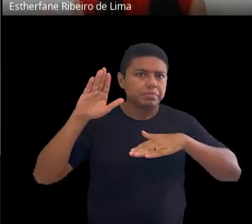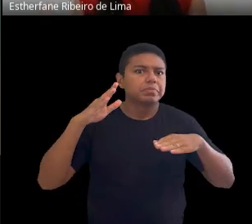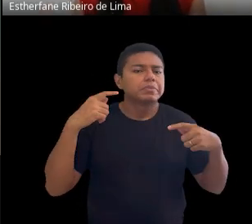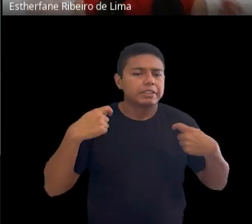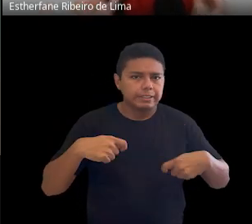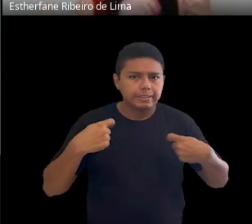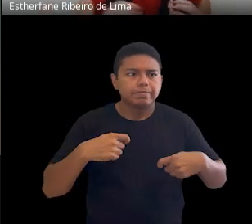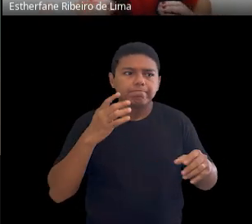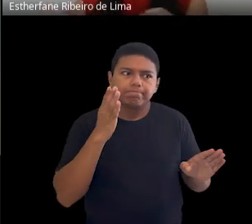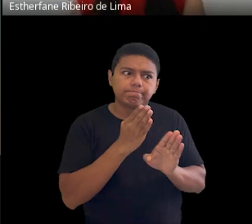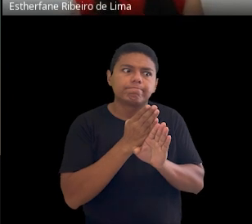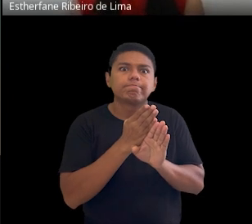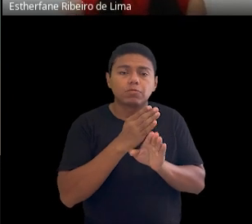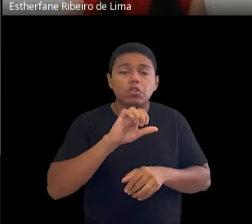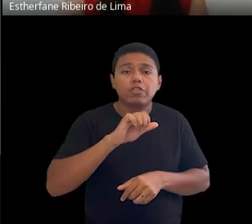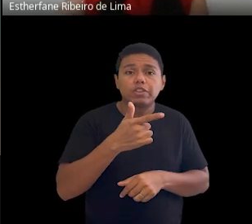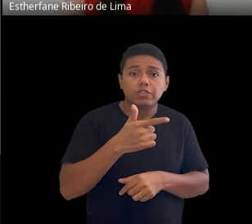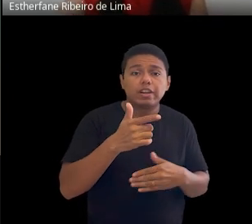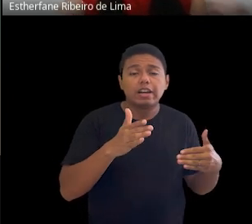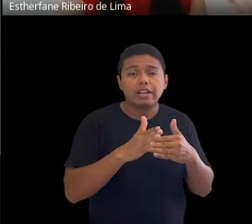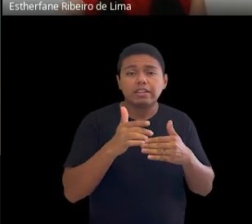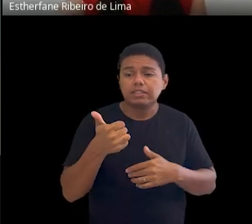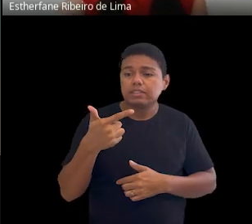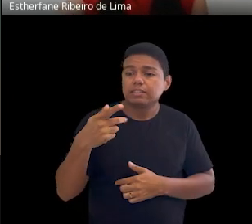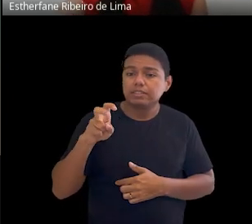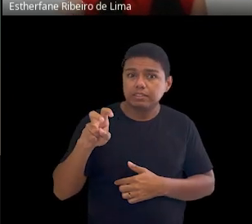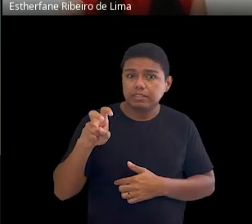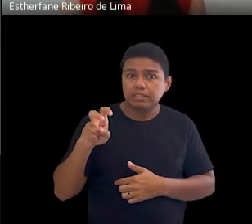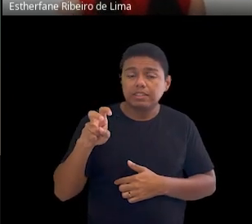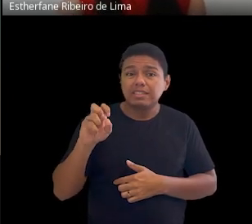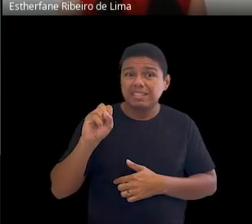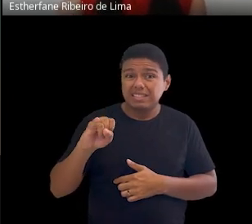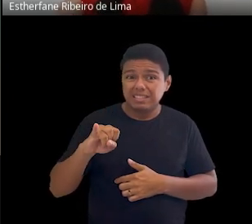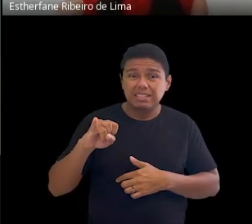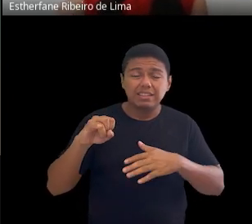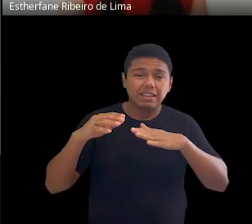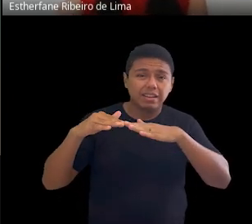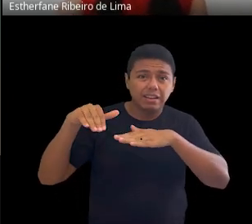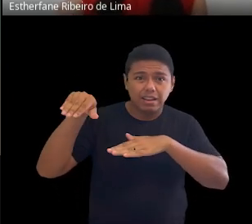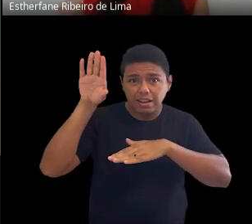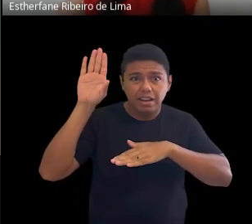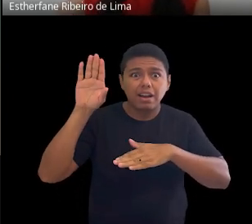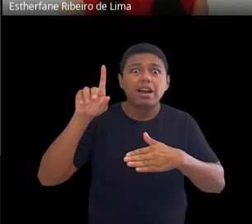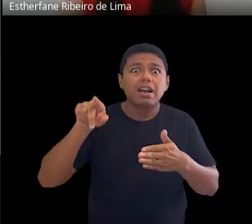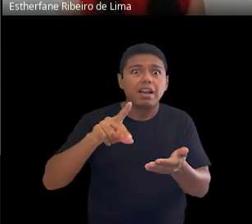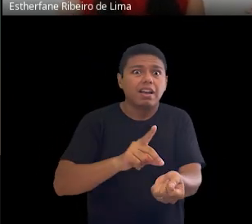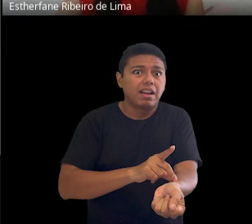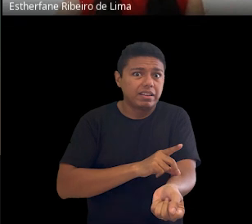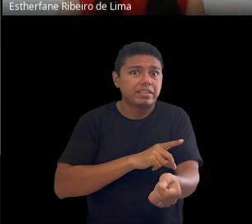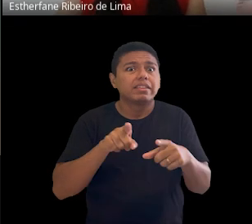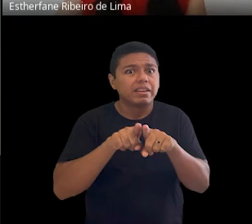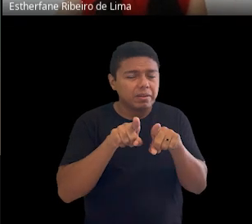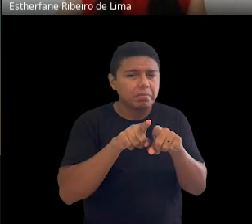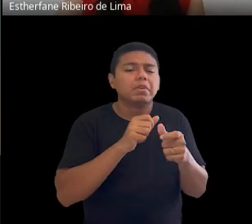diabetes gestacional. De 92 a 125. Se der acima de 126, pode ser uma diabetes prévia à gestação. Então,